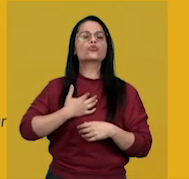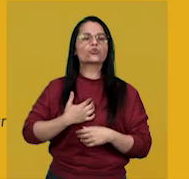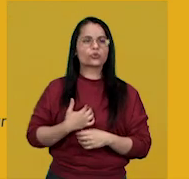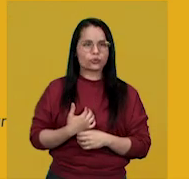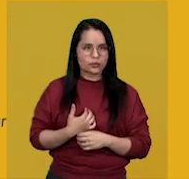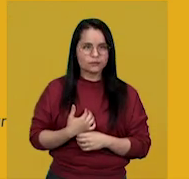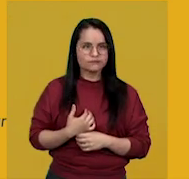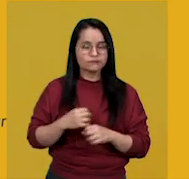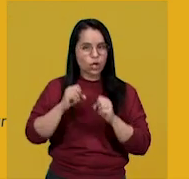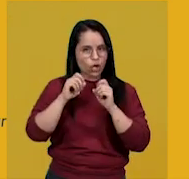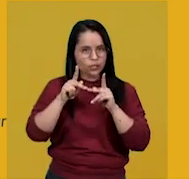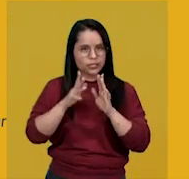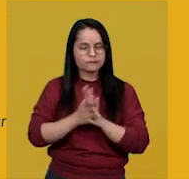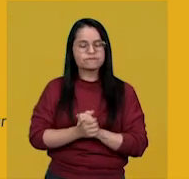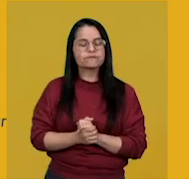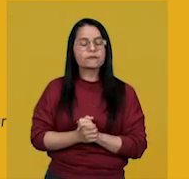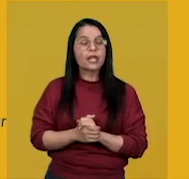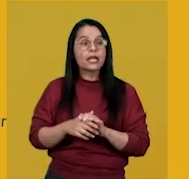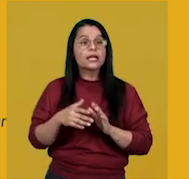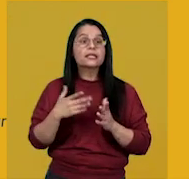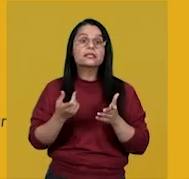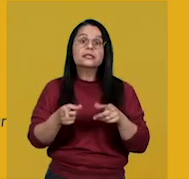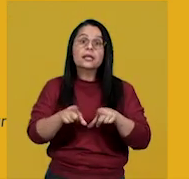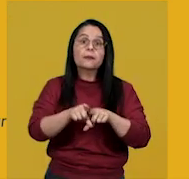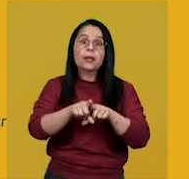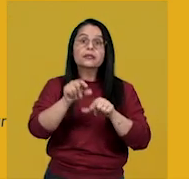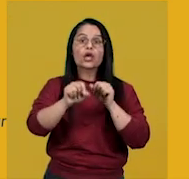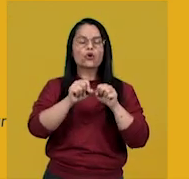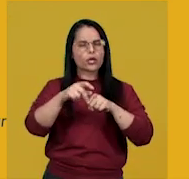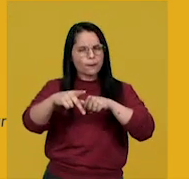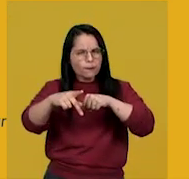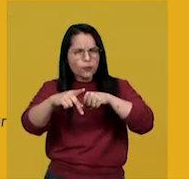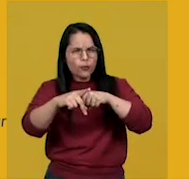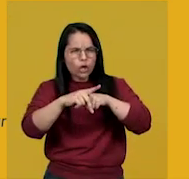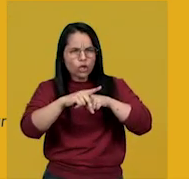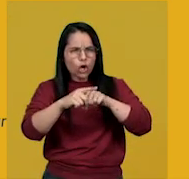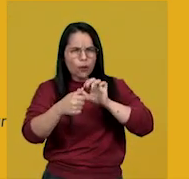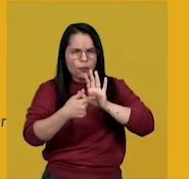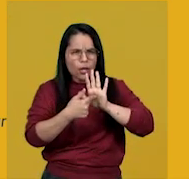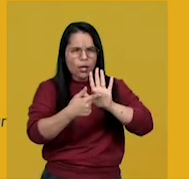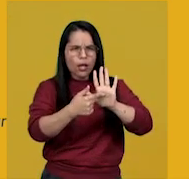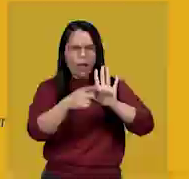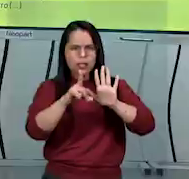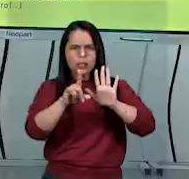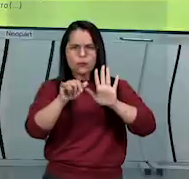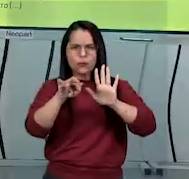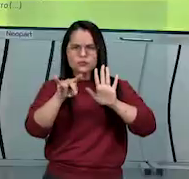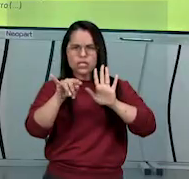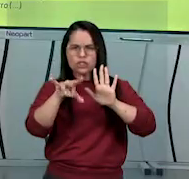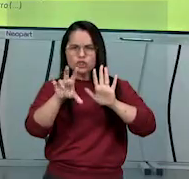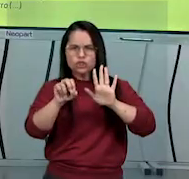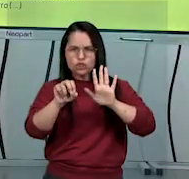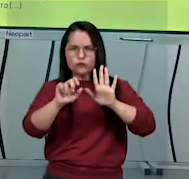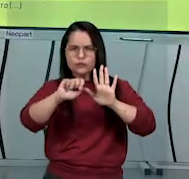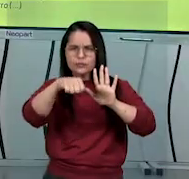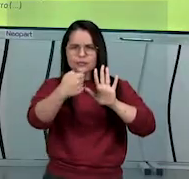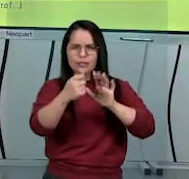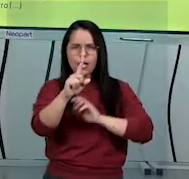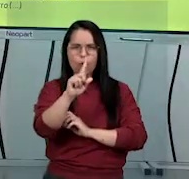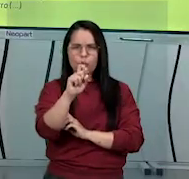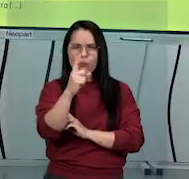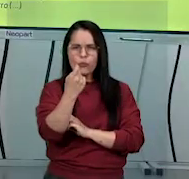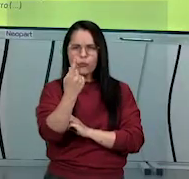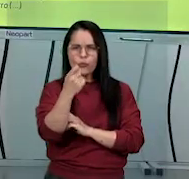bem. E temos os demonstrativos. Demonstrativos, como eu lembrei vocês, quando a criança fala isso, quando eu falo isso aqui, o que você